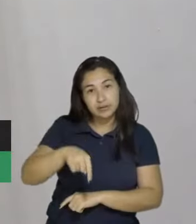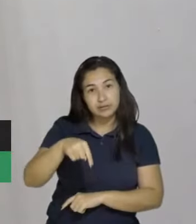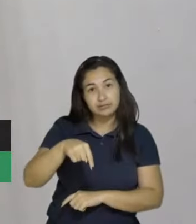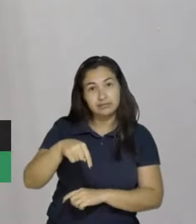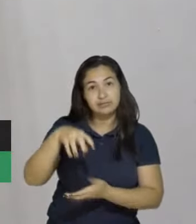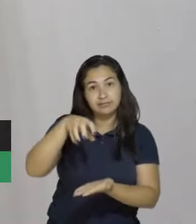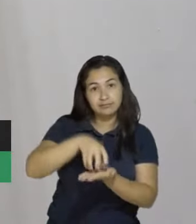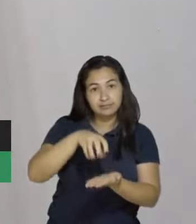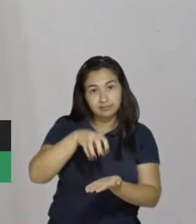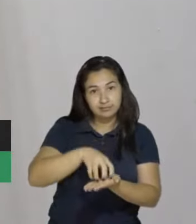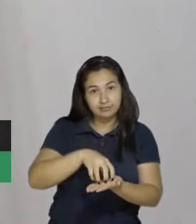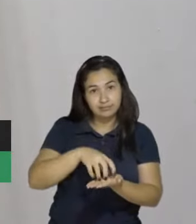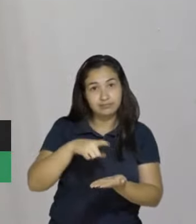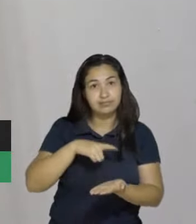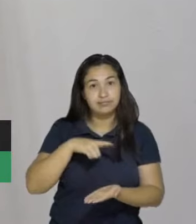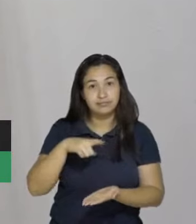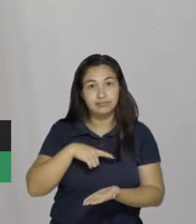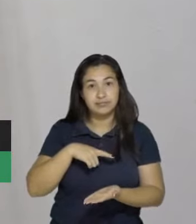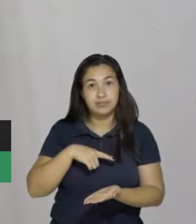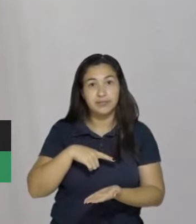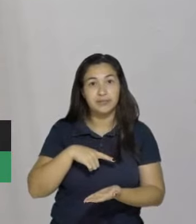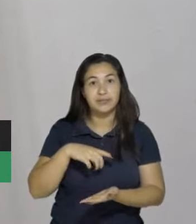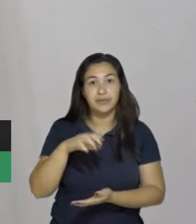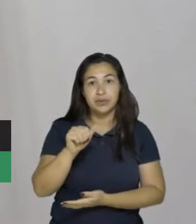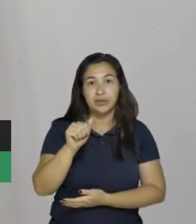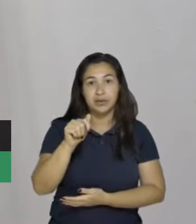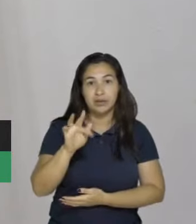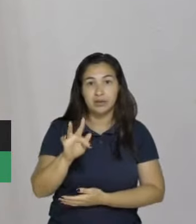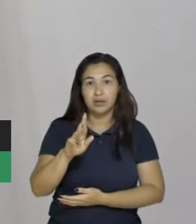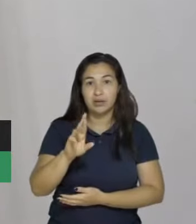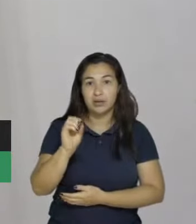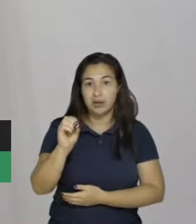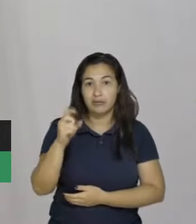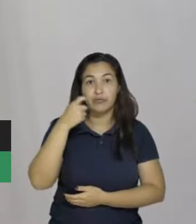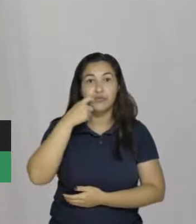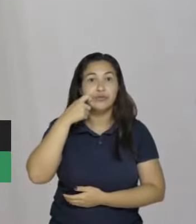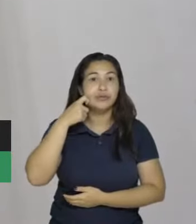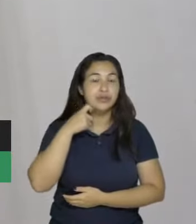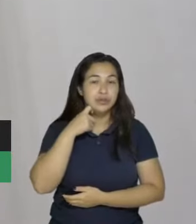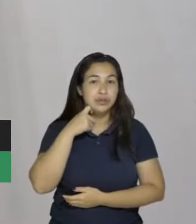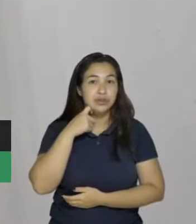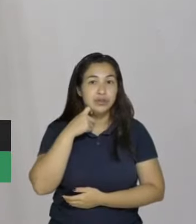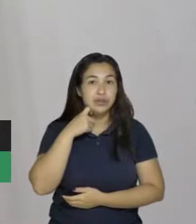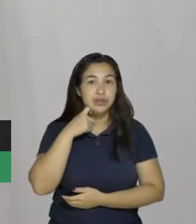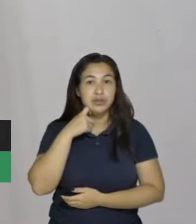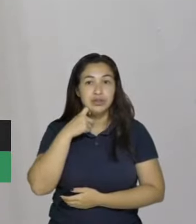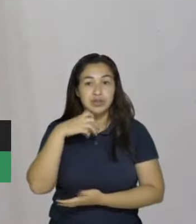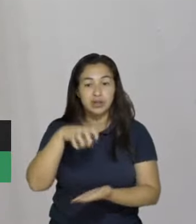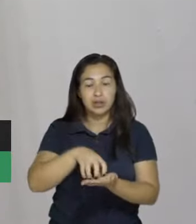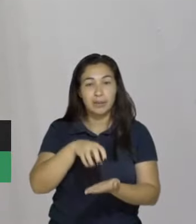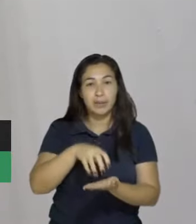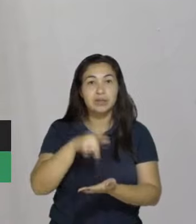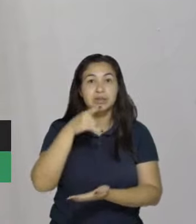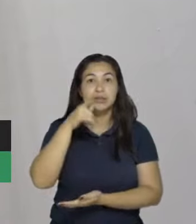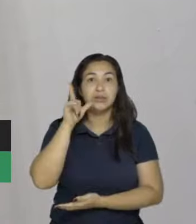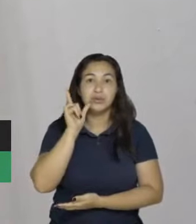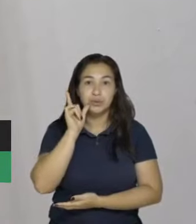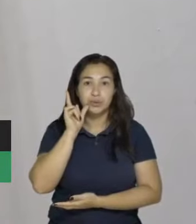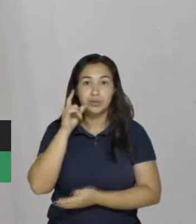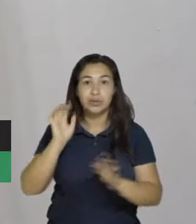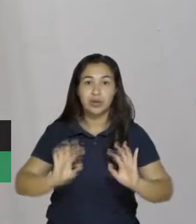com os blocos afro que saíram na sexta-feira à noite em torno da Praça 15, e ontem também uma grande festa